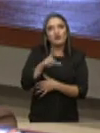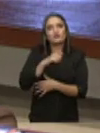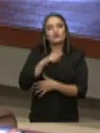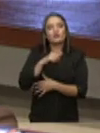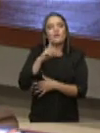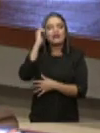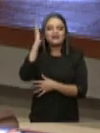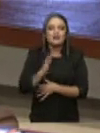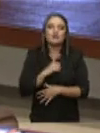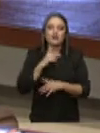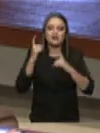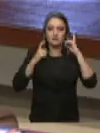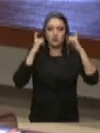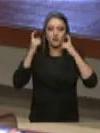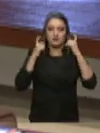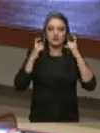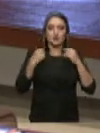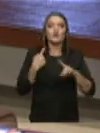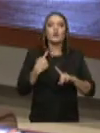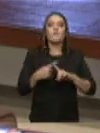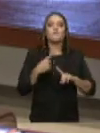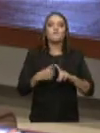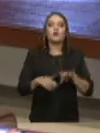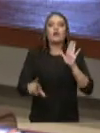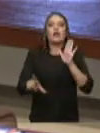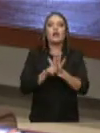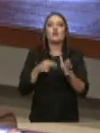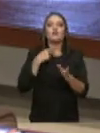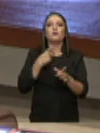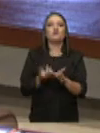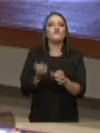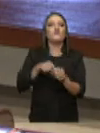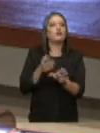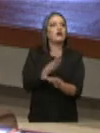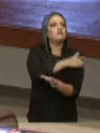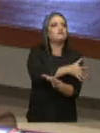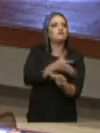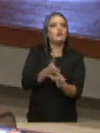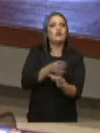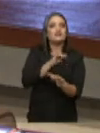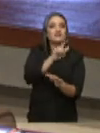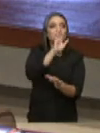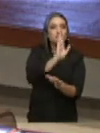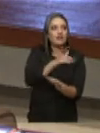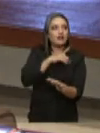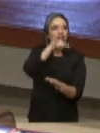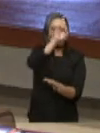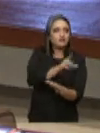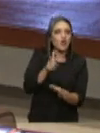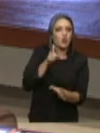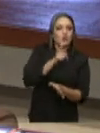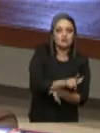pode retroagir para atingir direito adquirido, ato de perfeito, coisa julgada. Se o precedente tem força de lei, ele também não pode retroagir para atingir